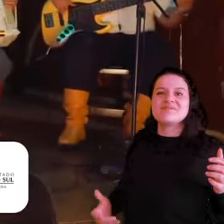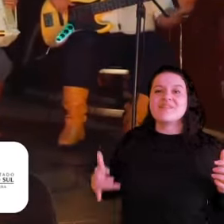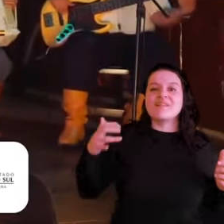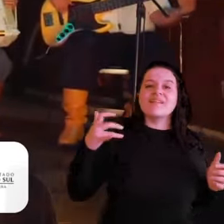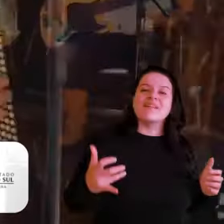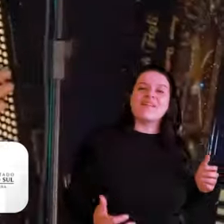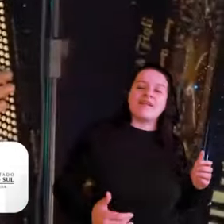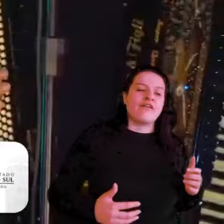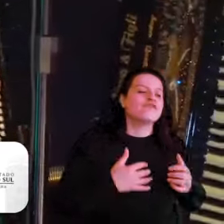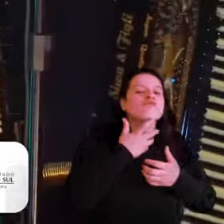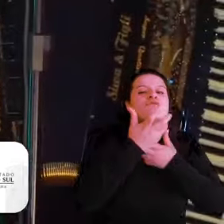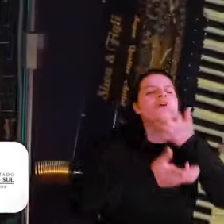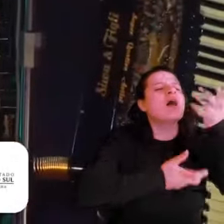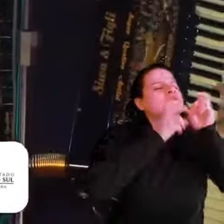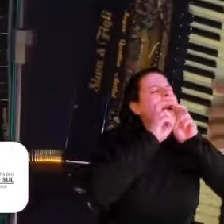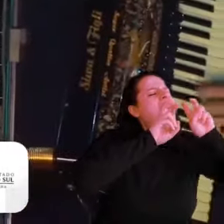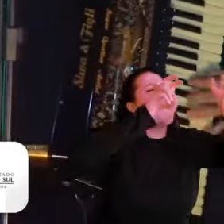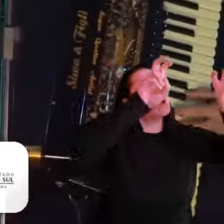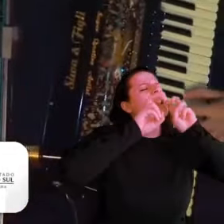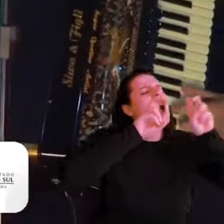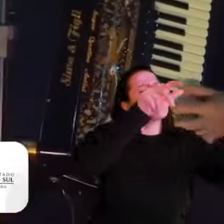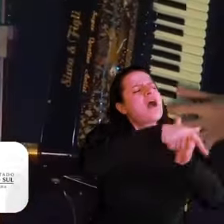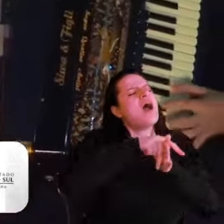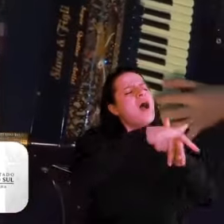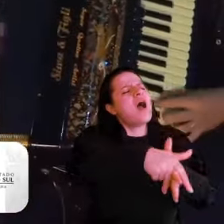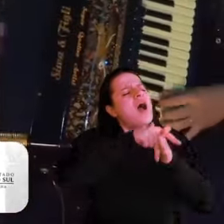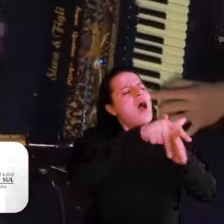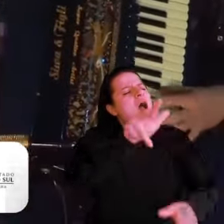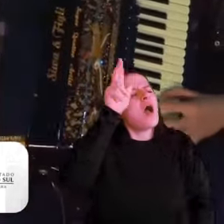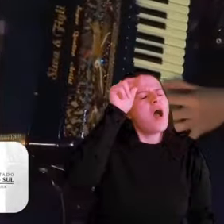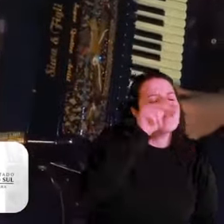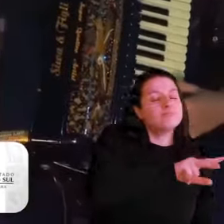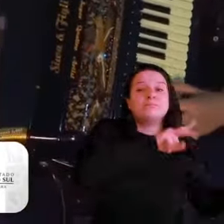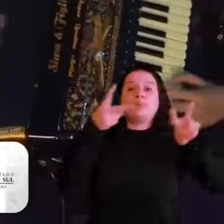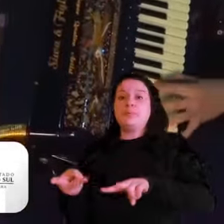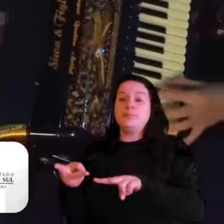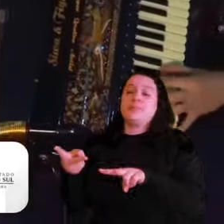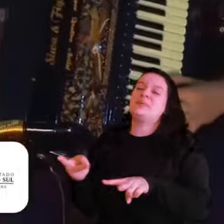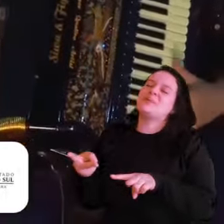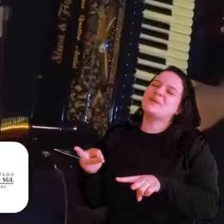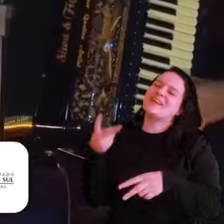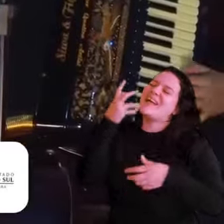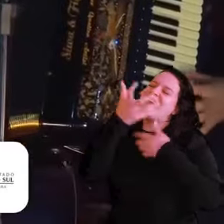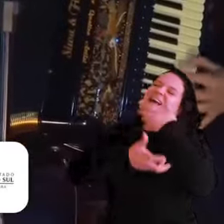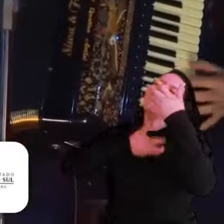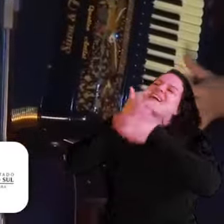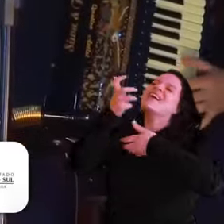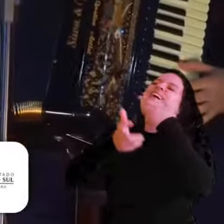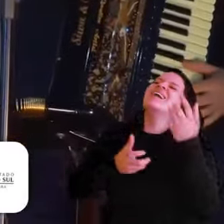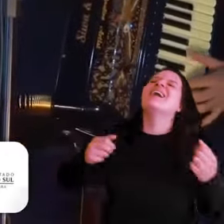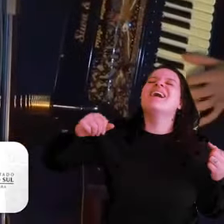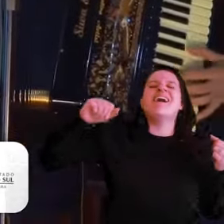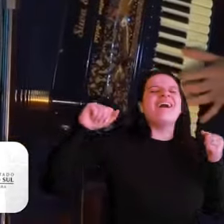A mesma voz de campeiro que grita vamos cavalo, é a mesma que nas bailantas